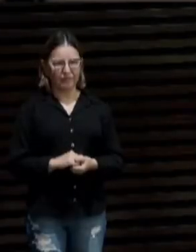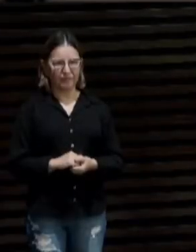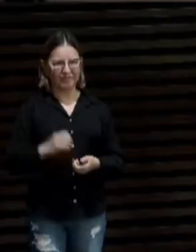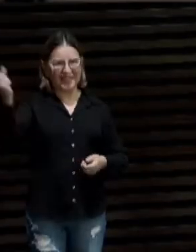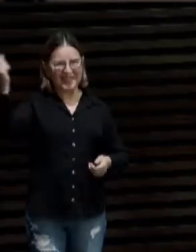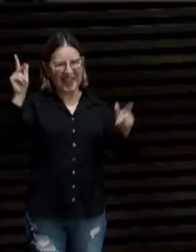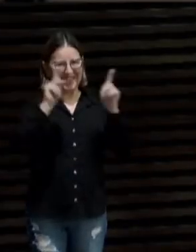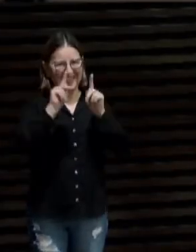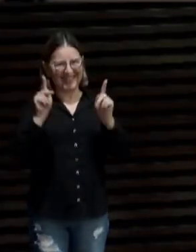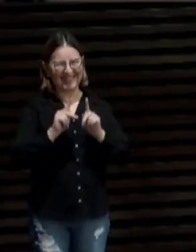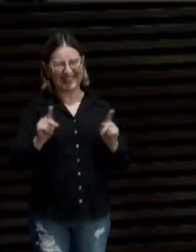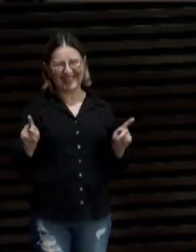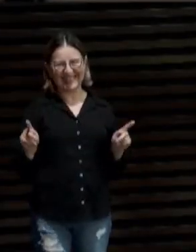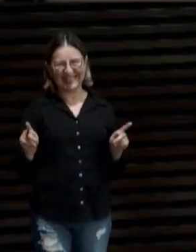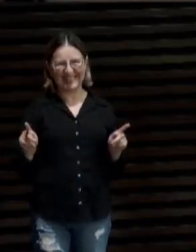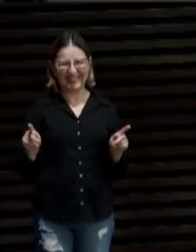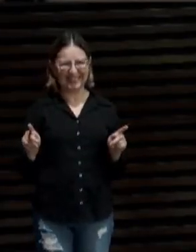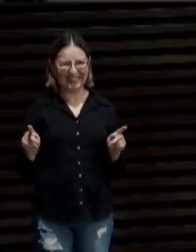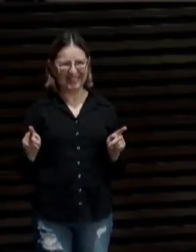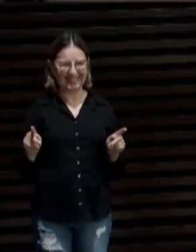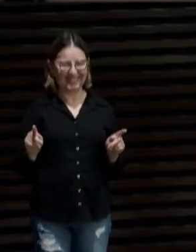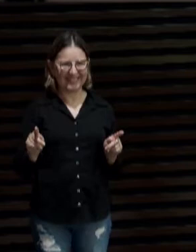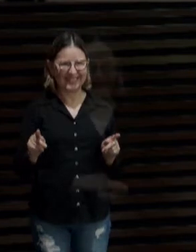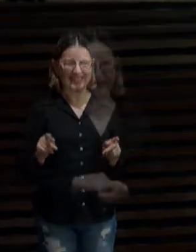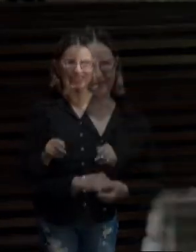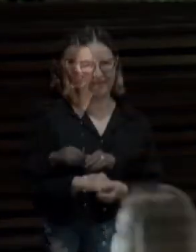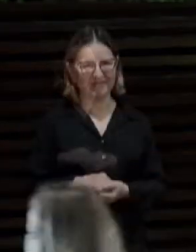Graça e paz. Bom dia, pessoal.